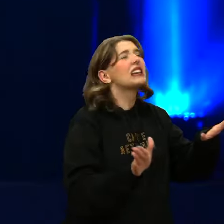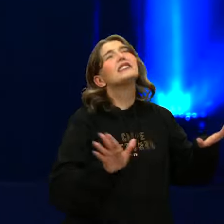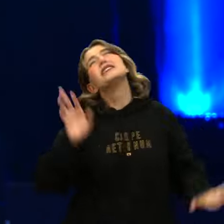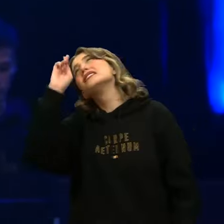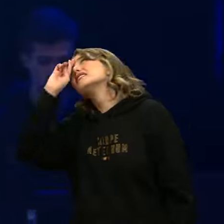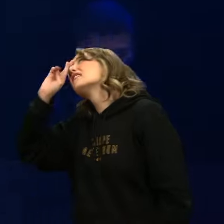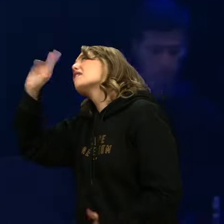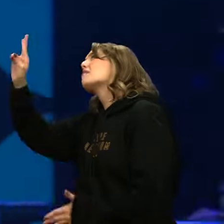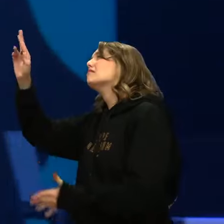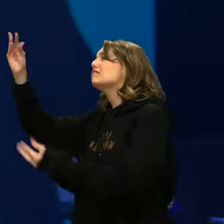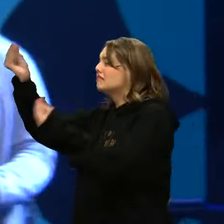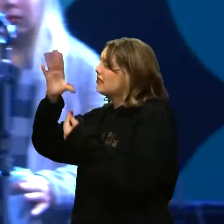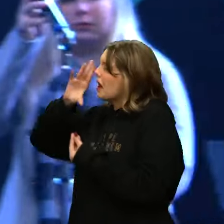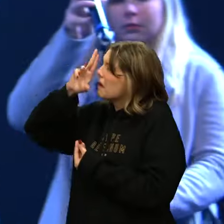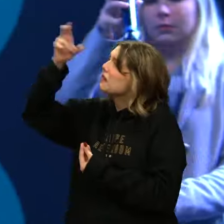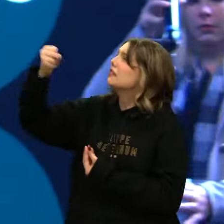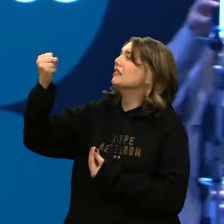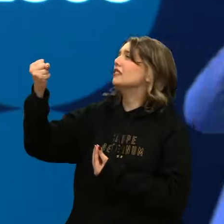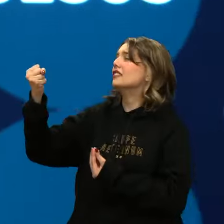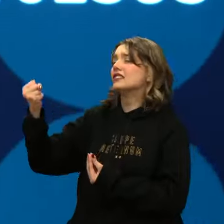fortalece.